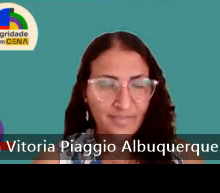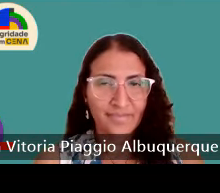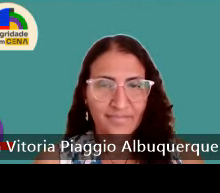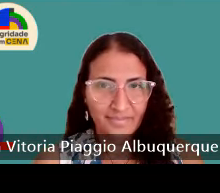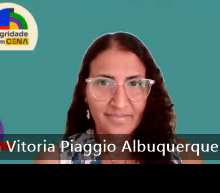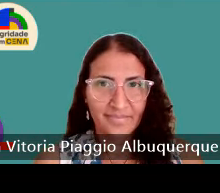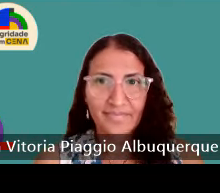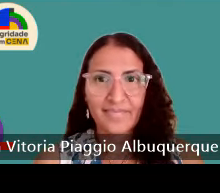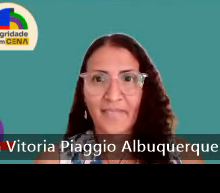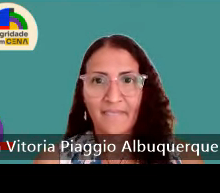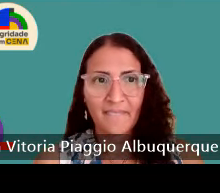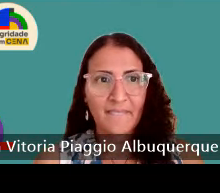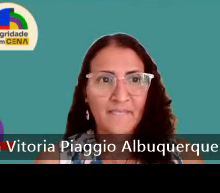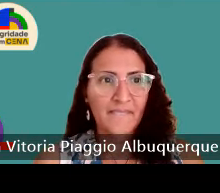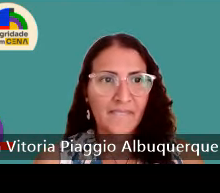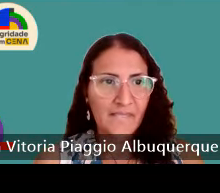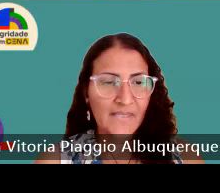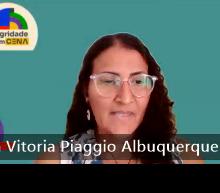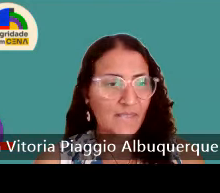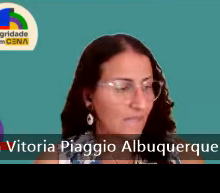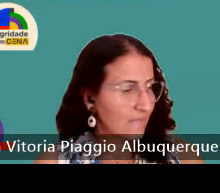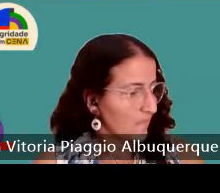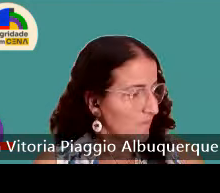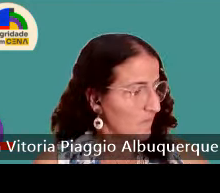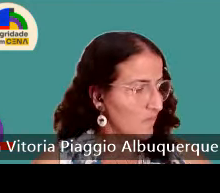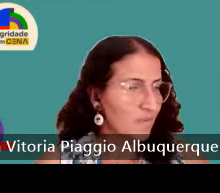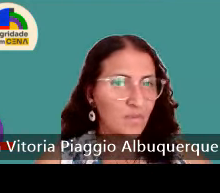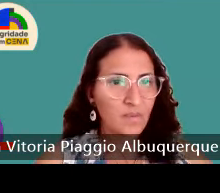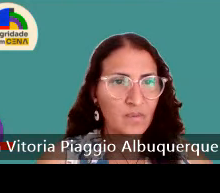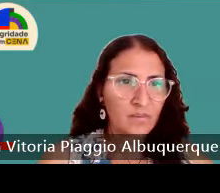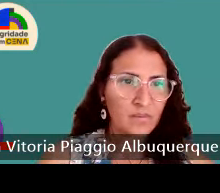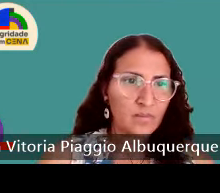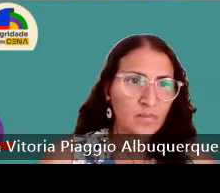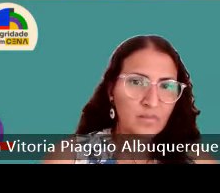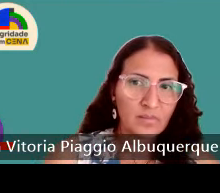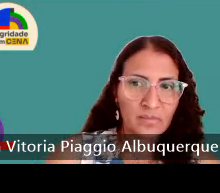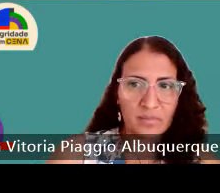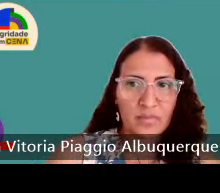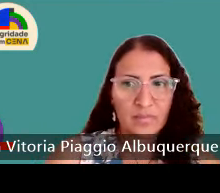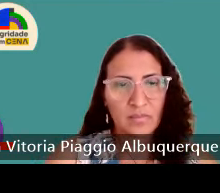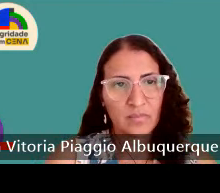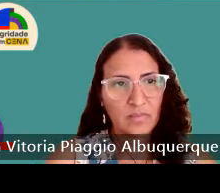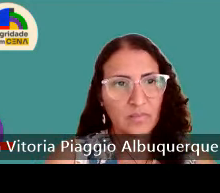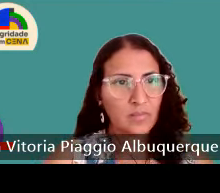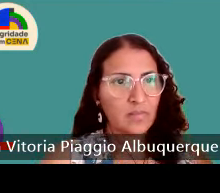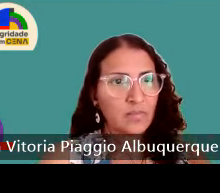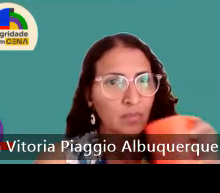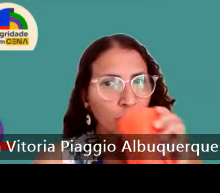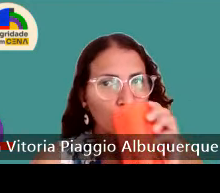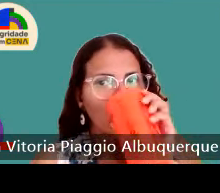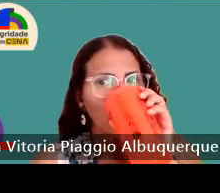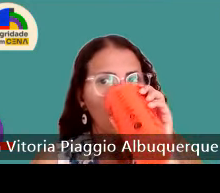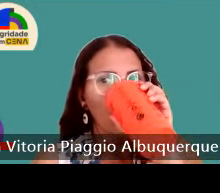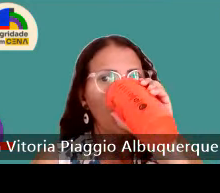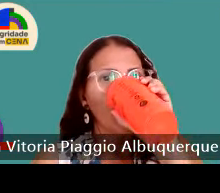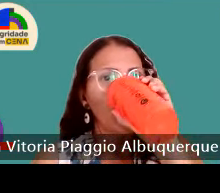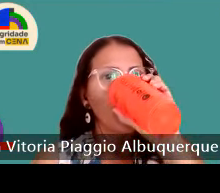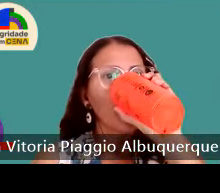questionada mas ao longo desse processo da tomada de decisão enquanto gestores né enquanto líderes nós podemos adotar